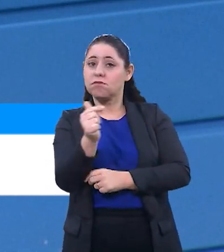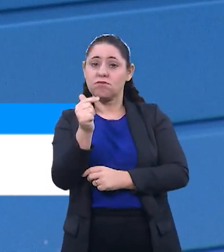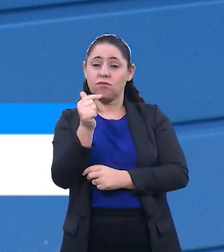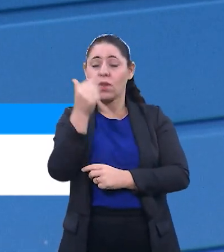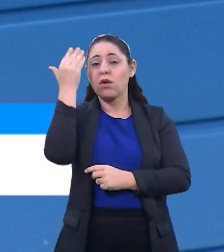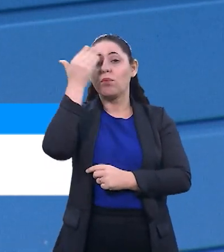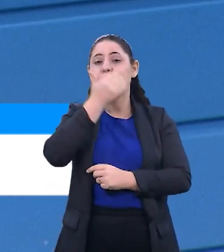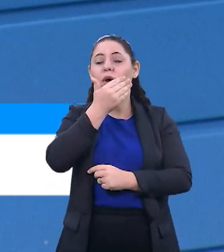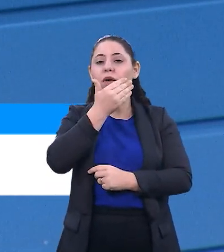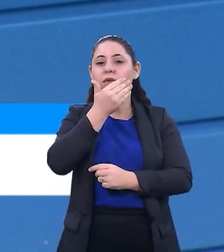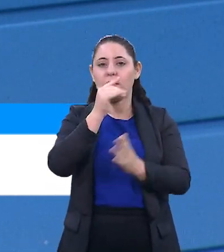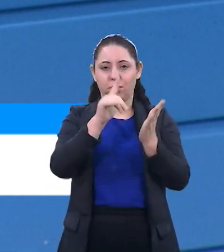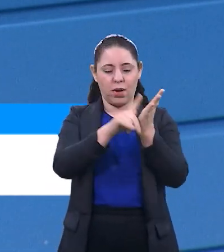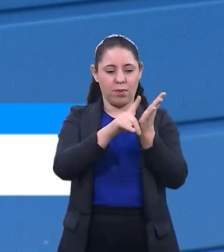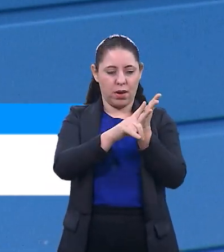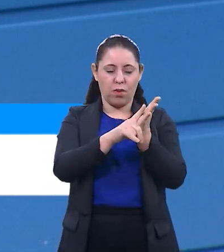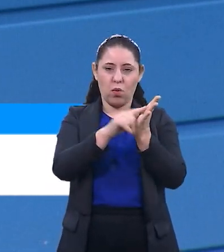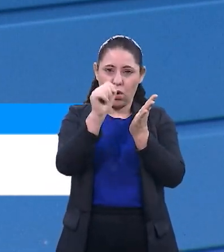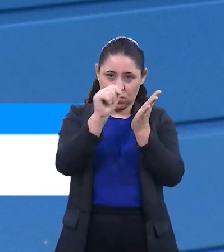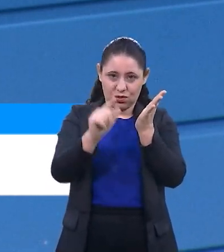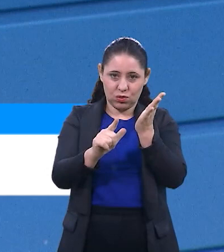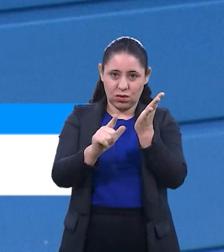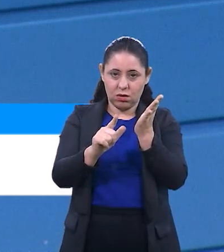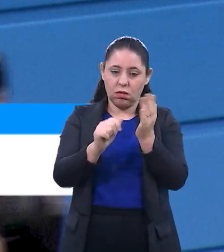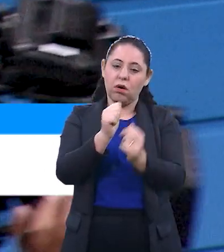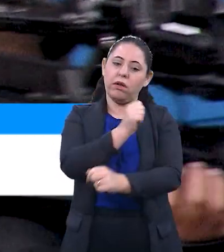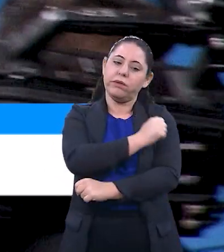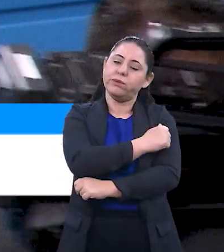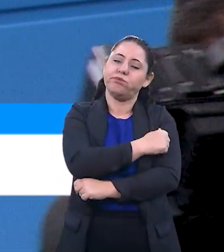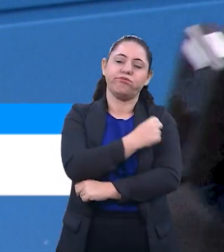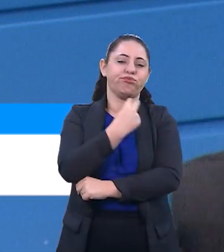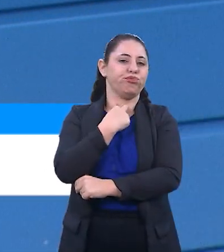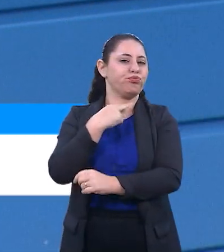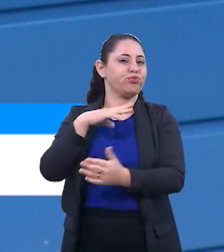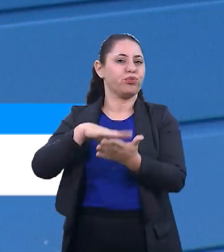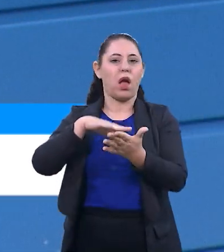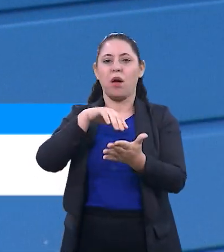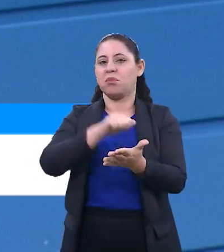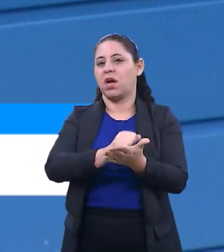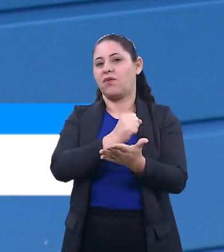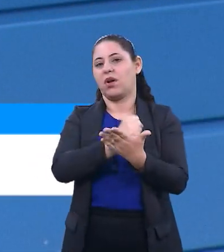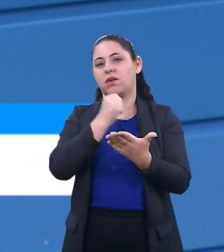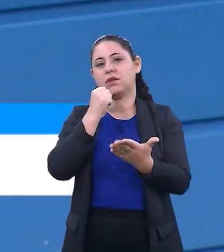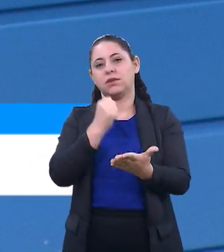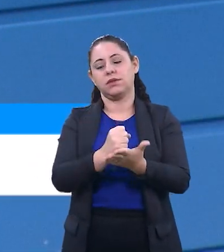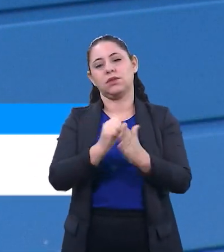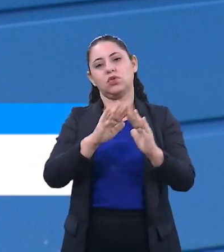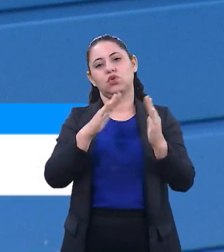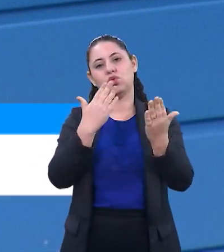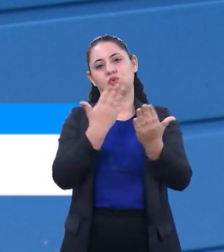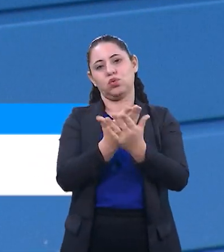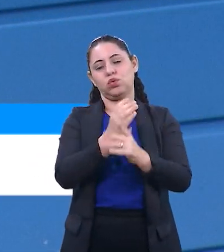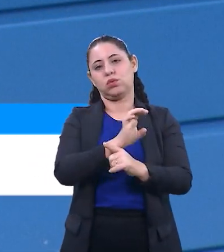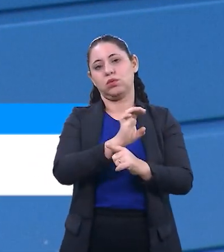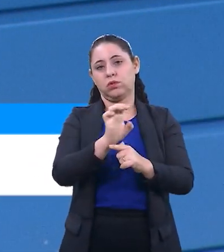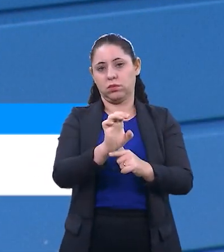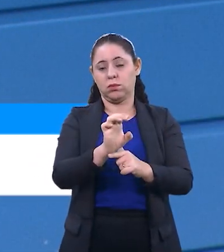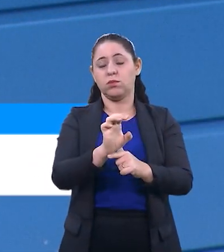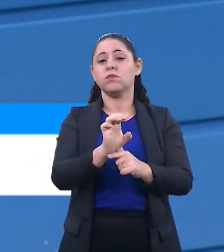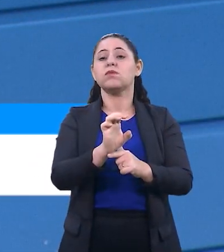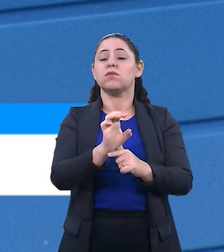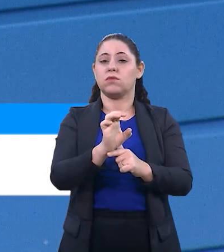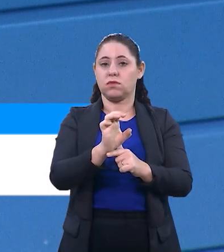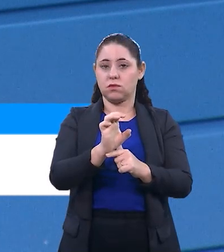sem essa comprovação, os nossos alunos estão enfrentando dificuldade para